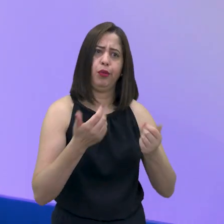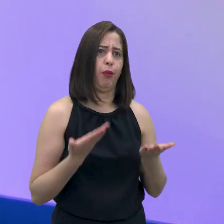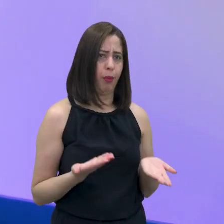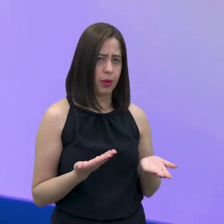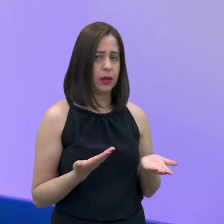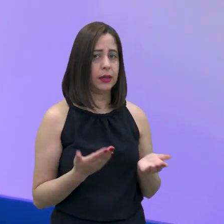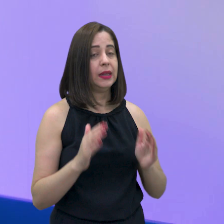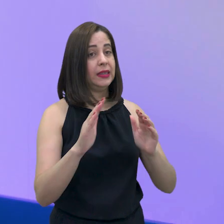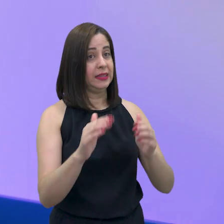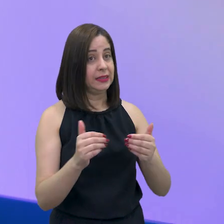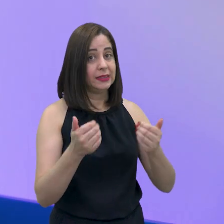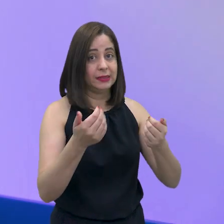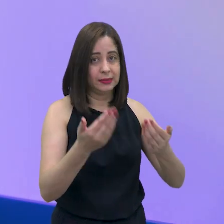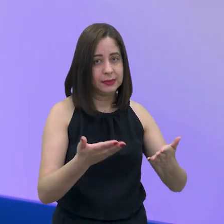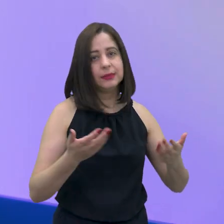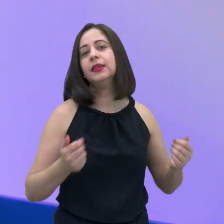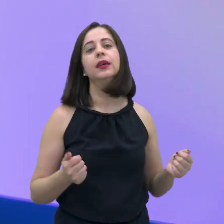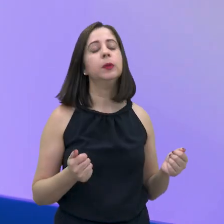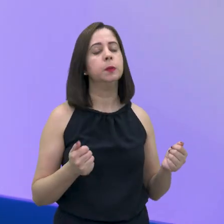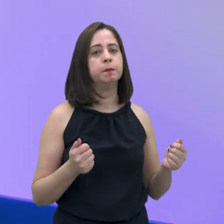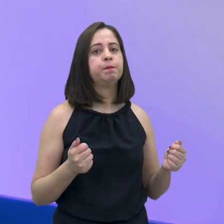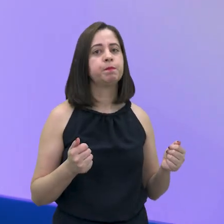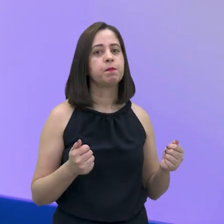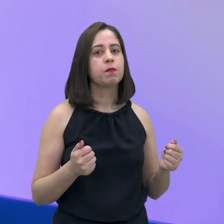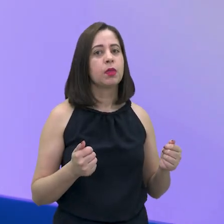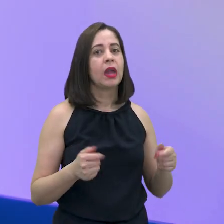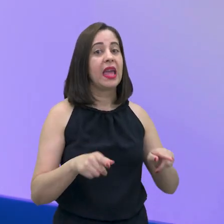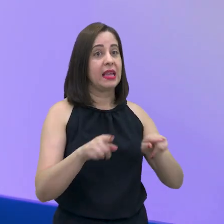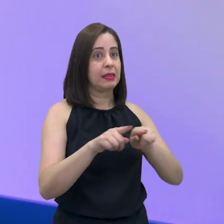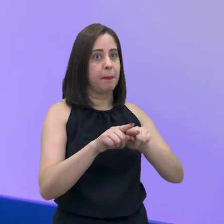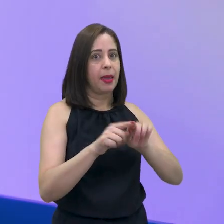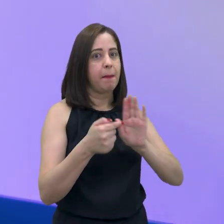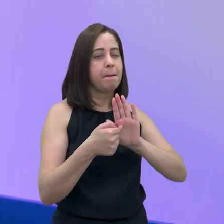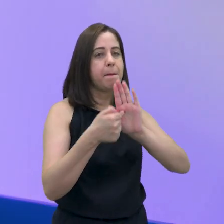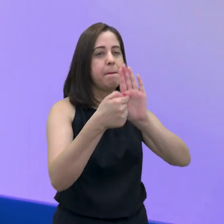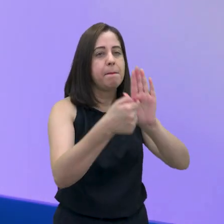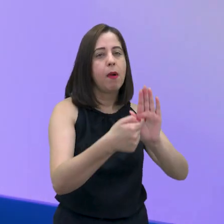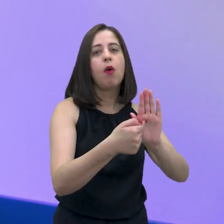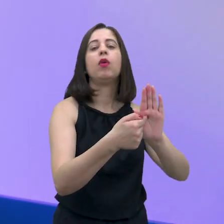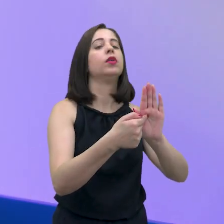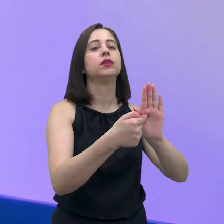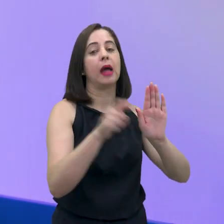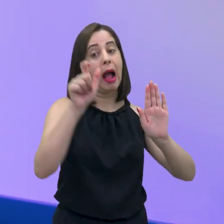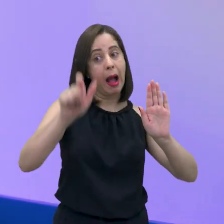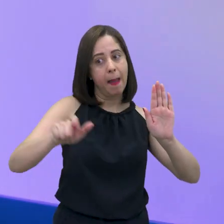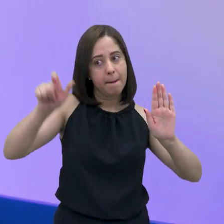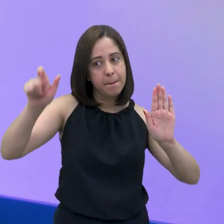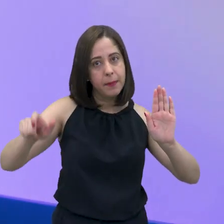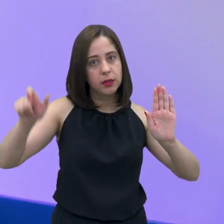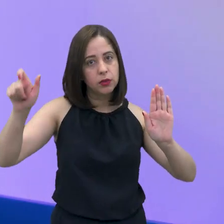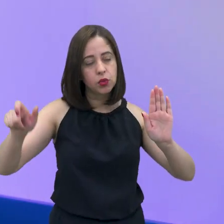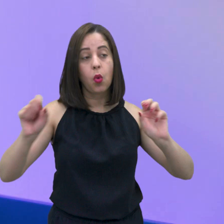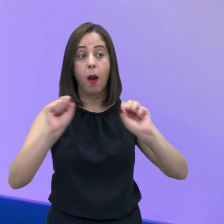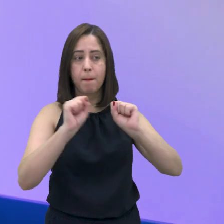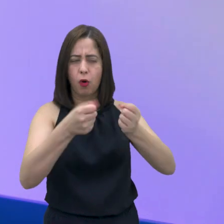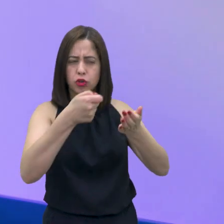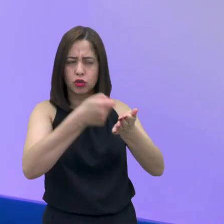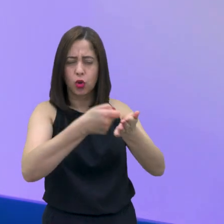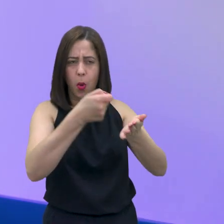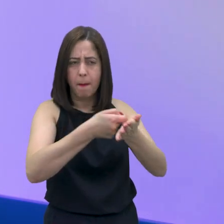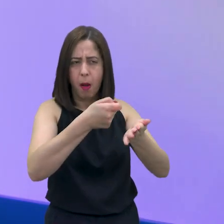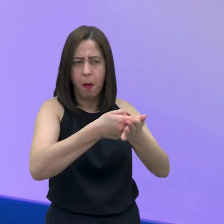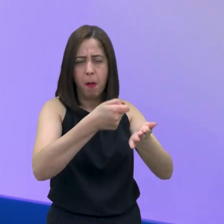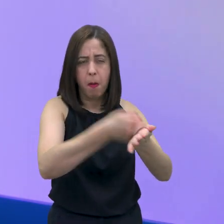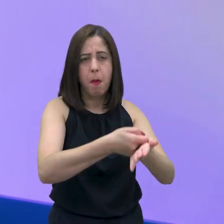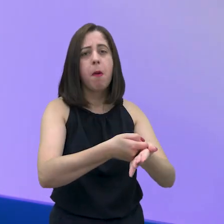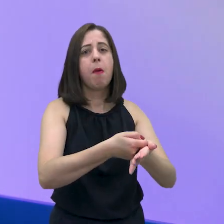informações do mundo político, né? E ao mesmo tempo que se também mostra um importante instrumento de cobrança. As manifestações